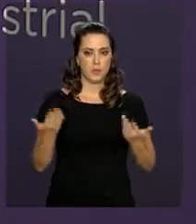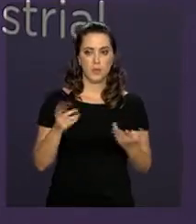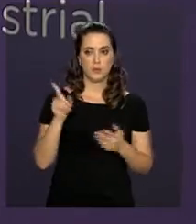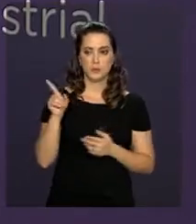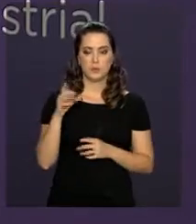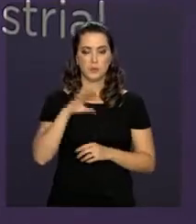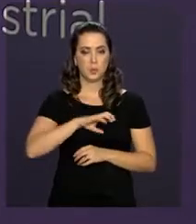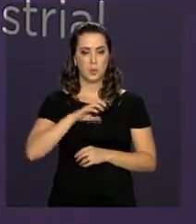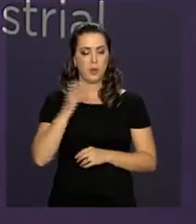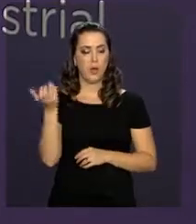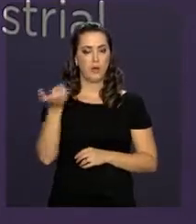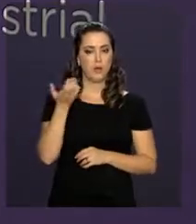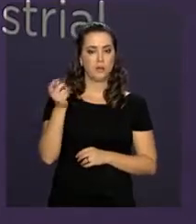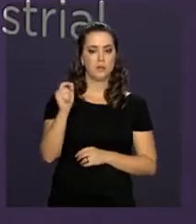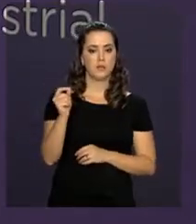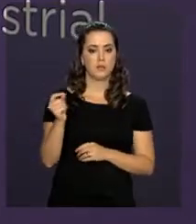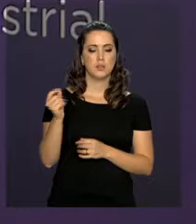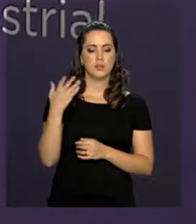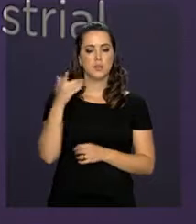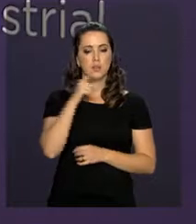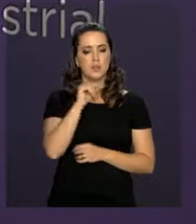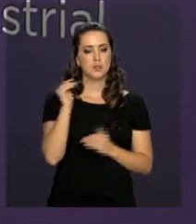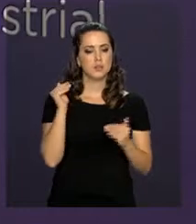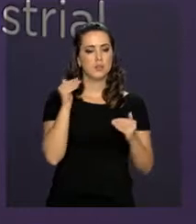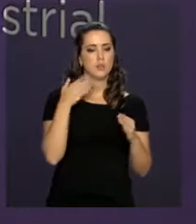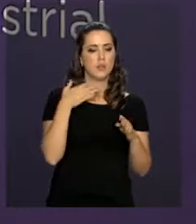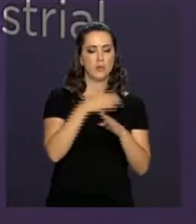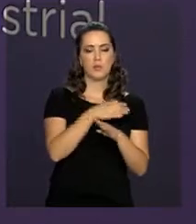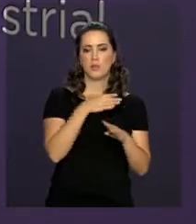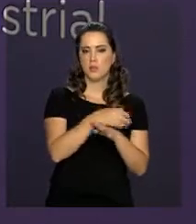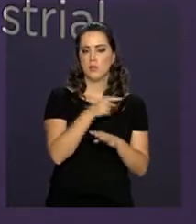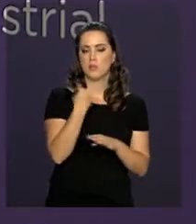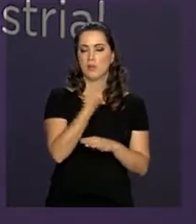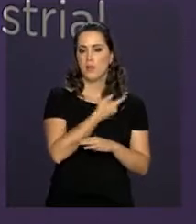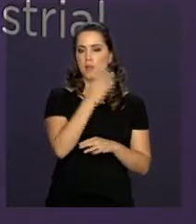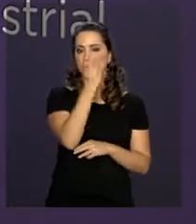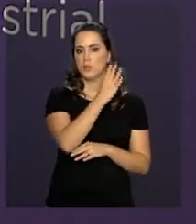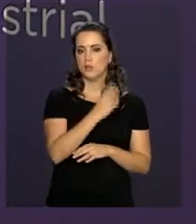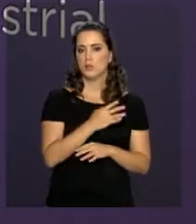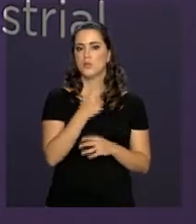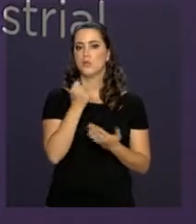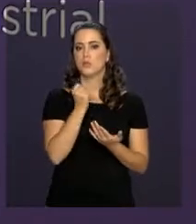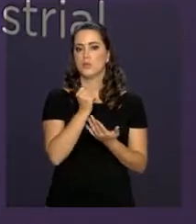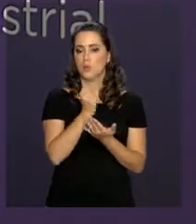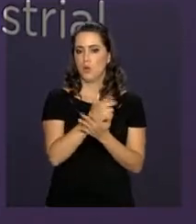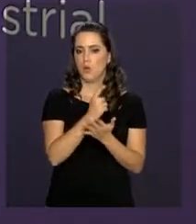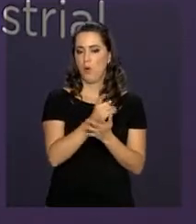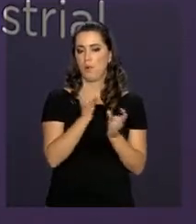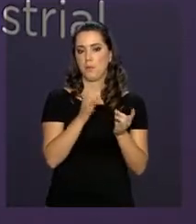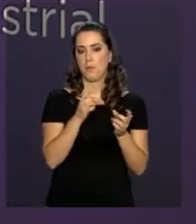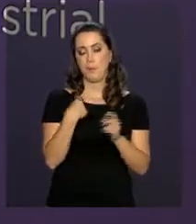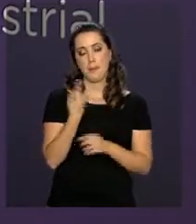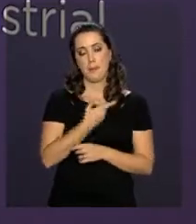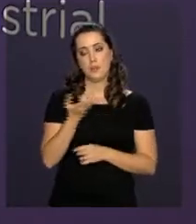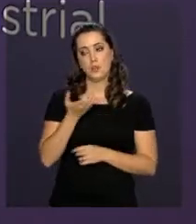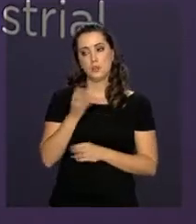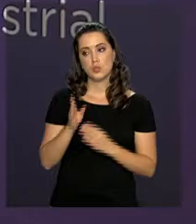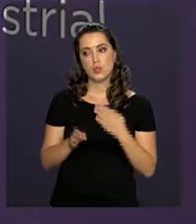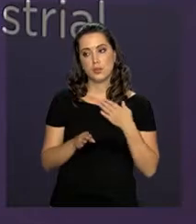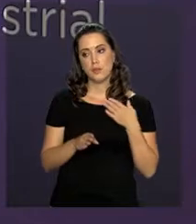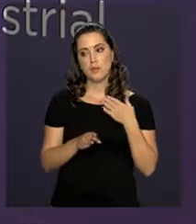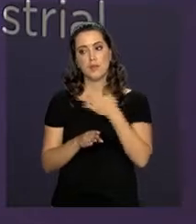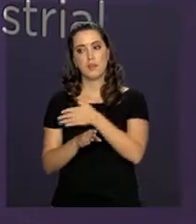eles têm interesse em atingir o nosso mercado em acessar o nosso mercado consumidor que é muito grande do nosso lado nós temos